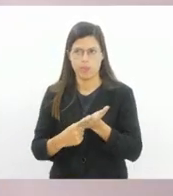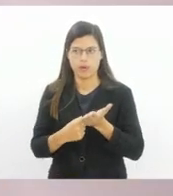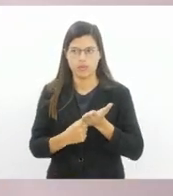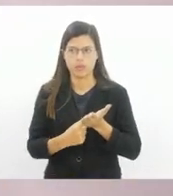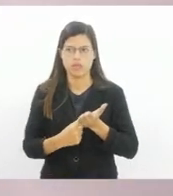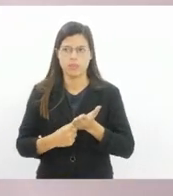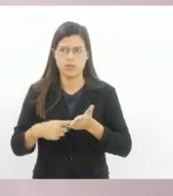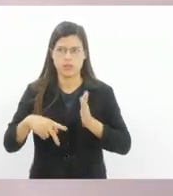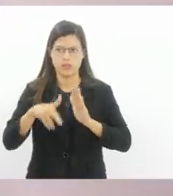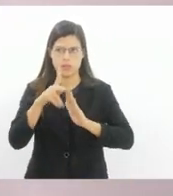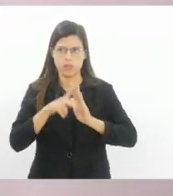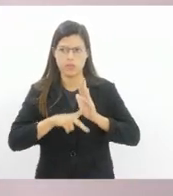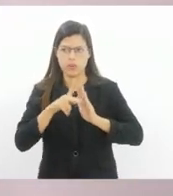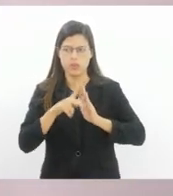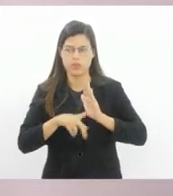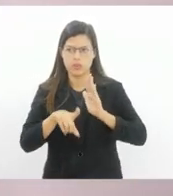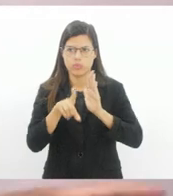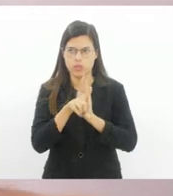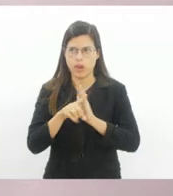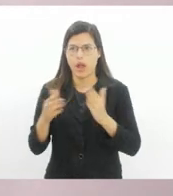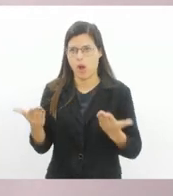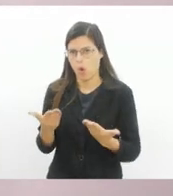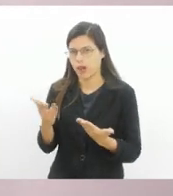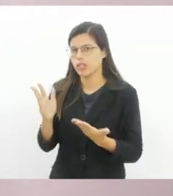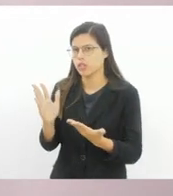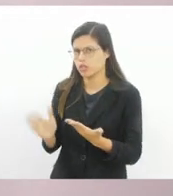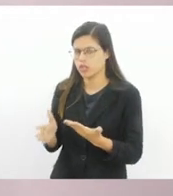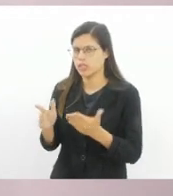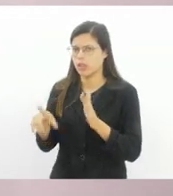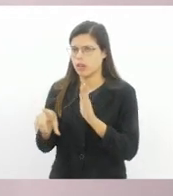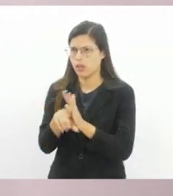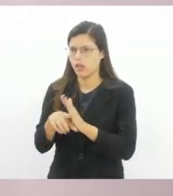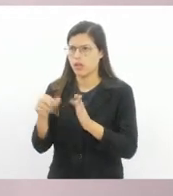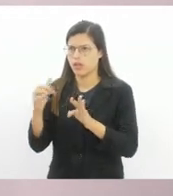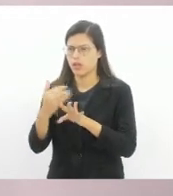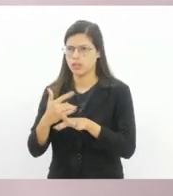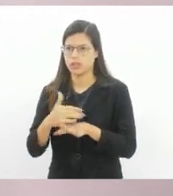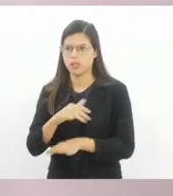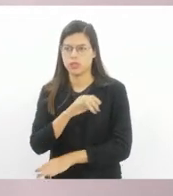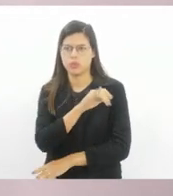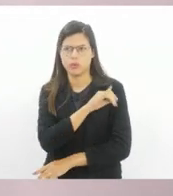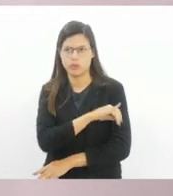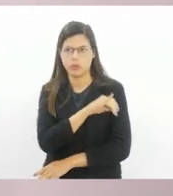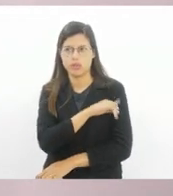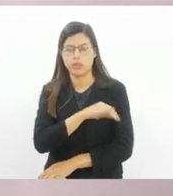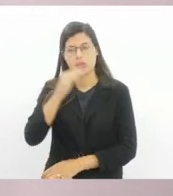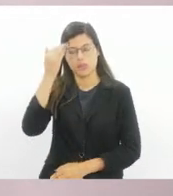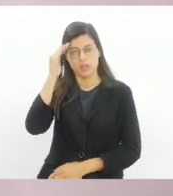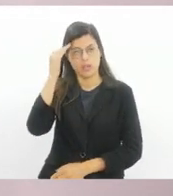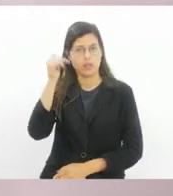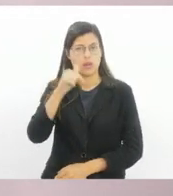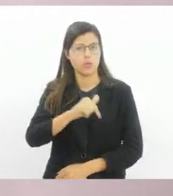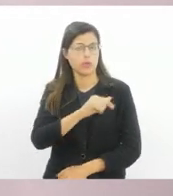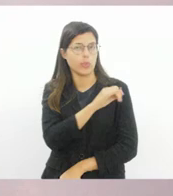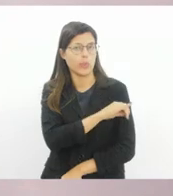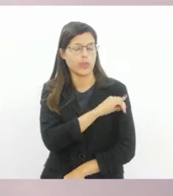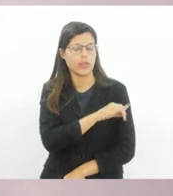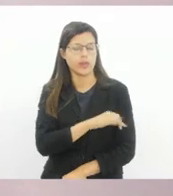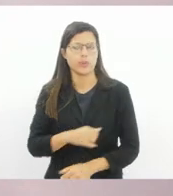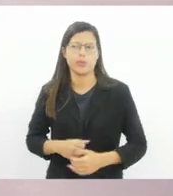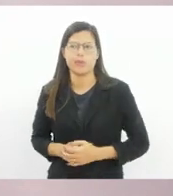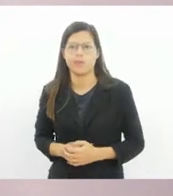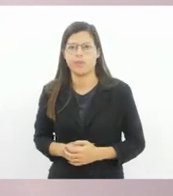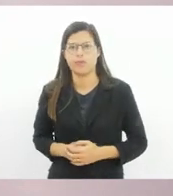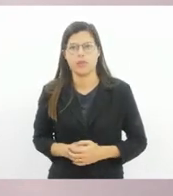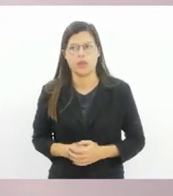desses projetos de lei, mas agora já lei no âmbito da cidade do Rio de Janeiro, entendendo que o Rio de Janeiro, ele,